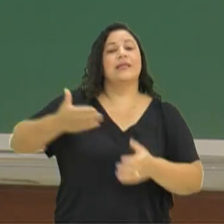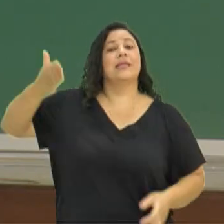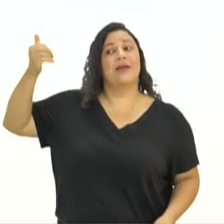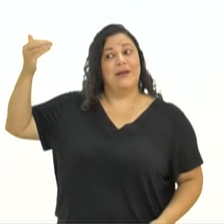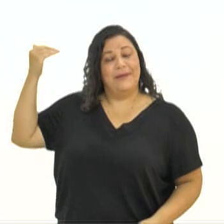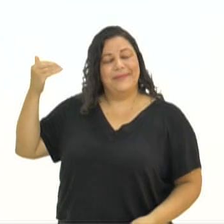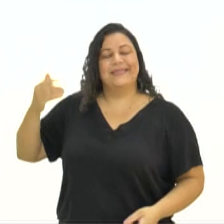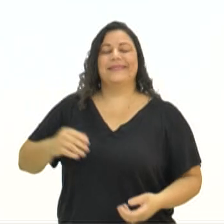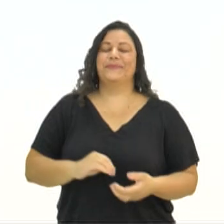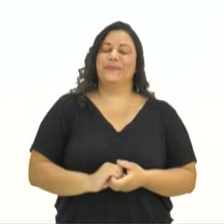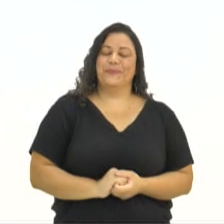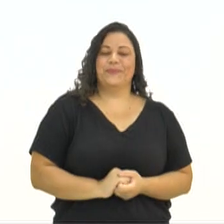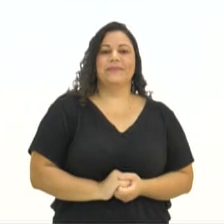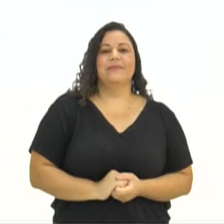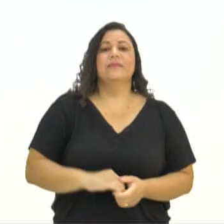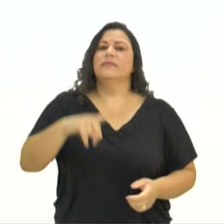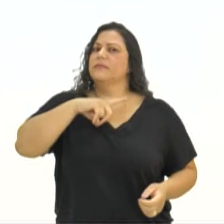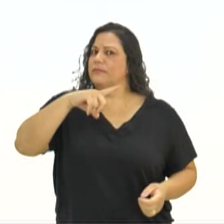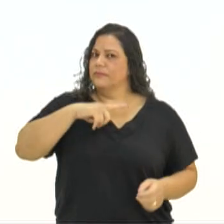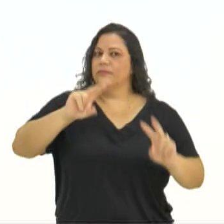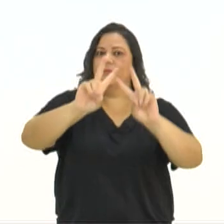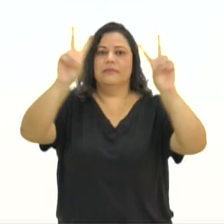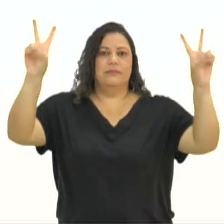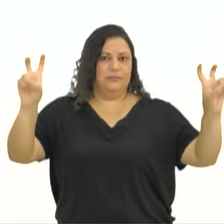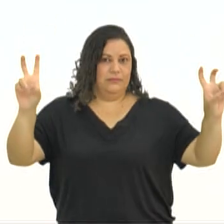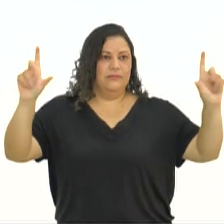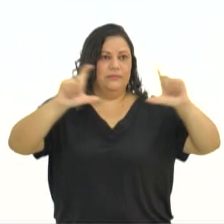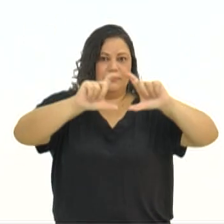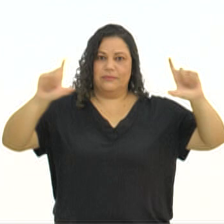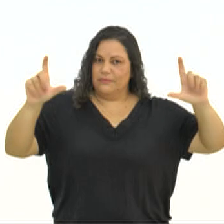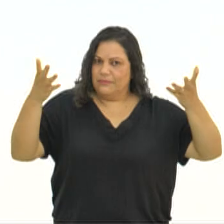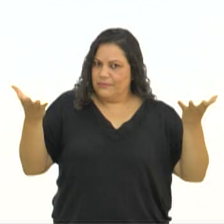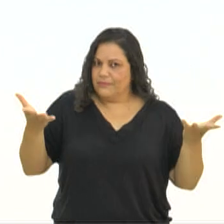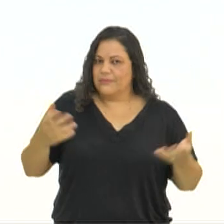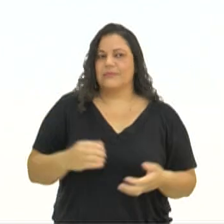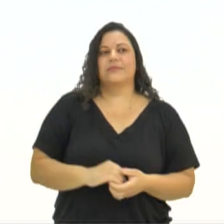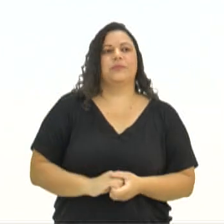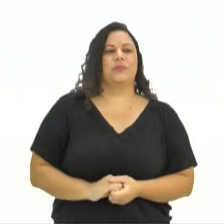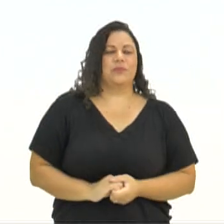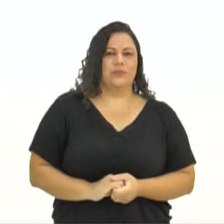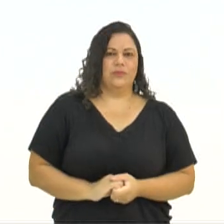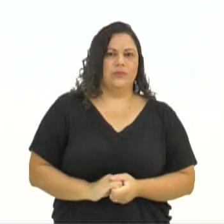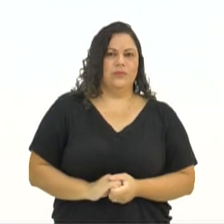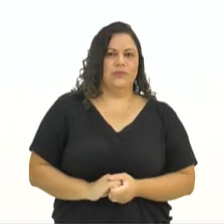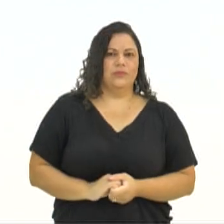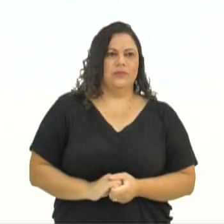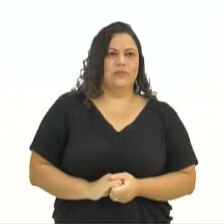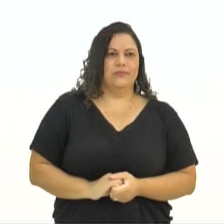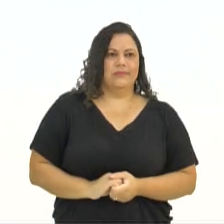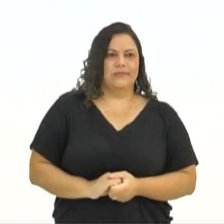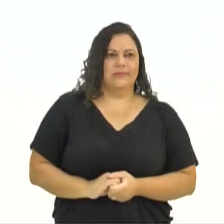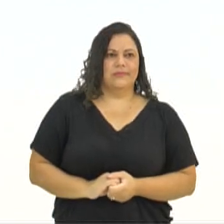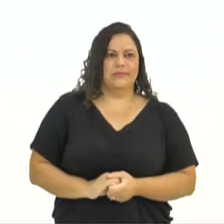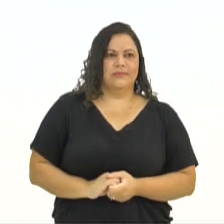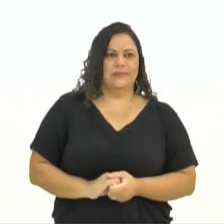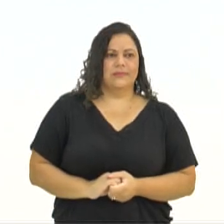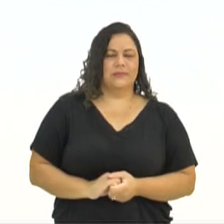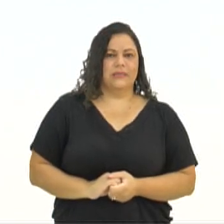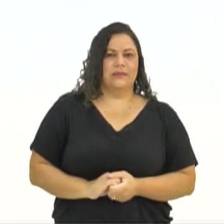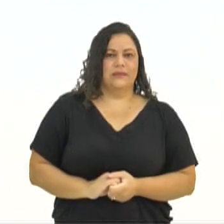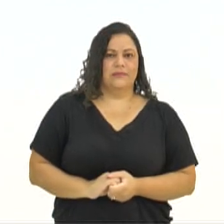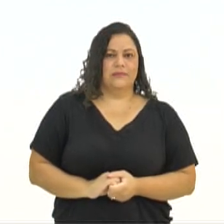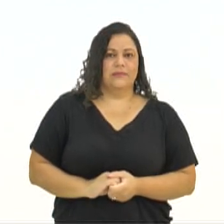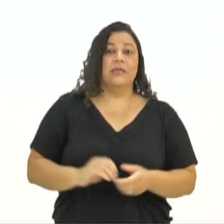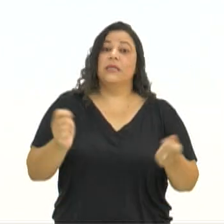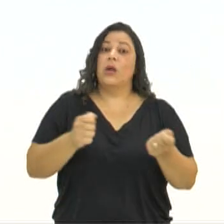vamos! A aula passada tinha como tema, vamos a contar uma anedota? Então, vamos contar uma anedota? Logicamente que